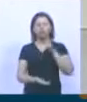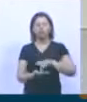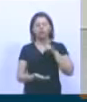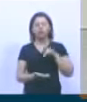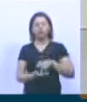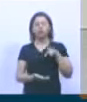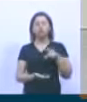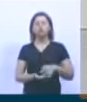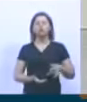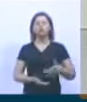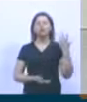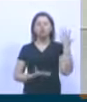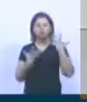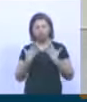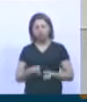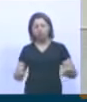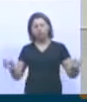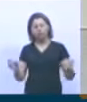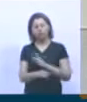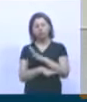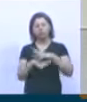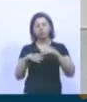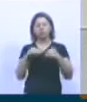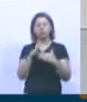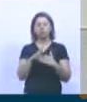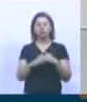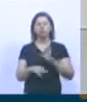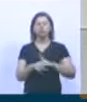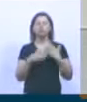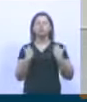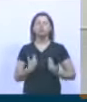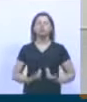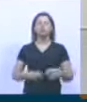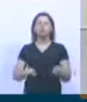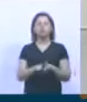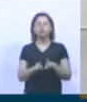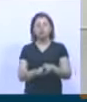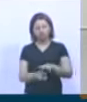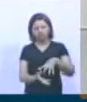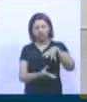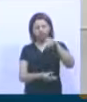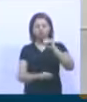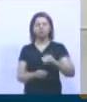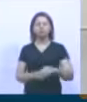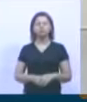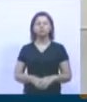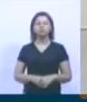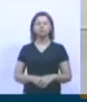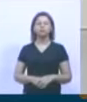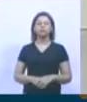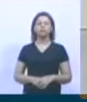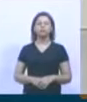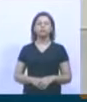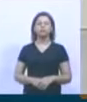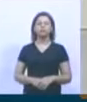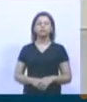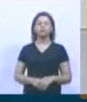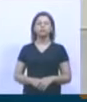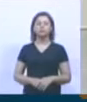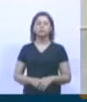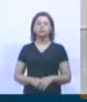foi completamente curado de toda a doença física e emocional. There was no need for Father to have prayed over